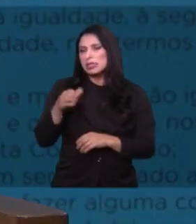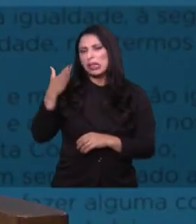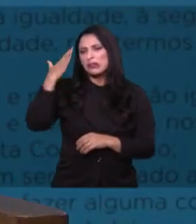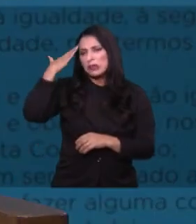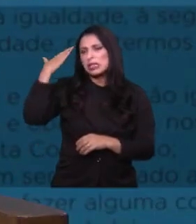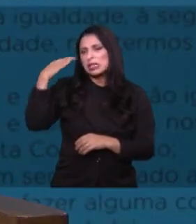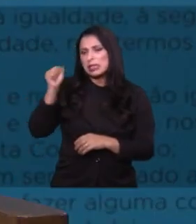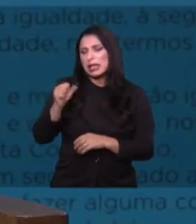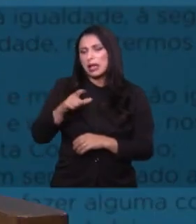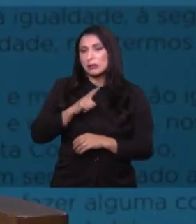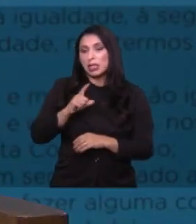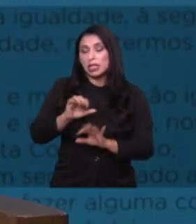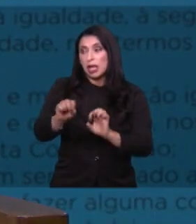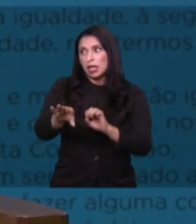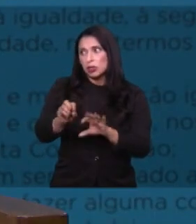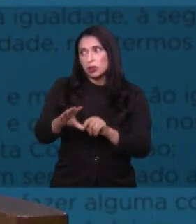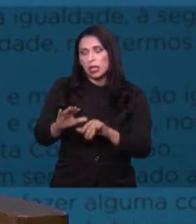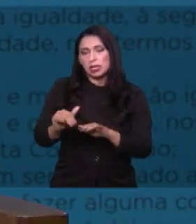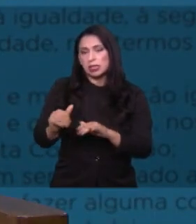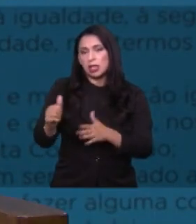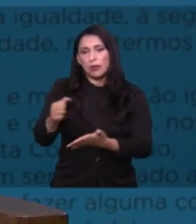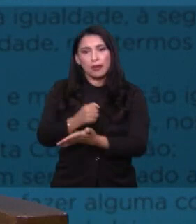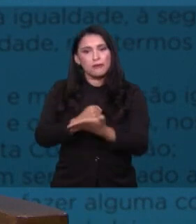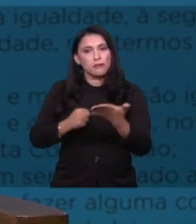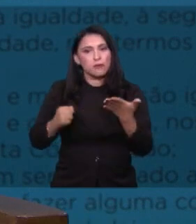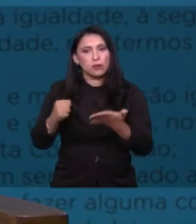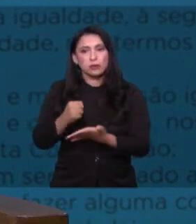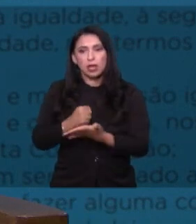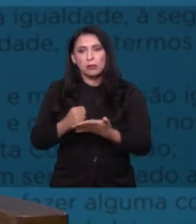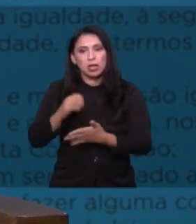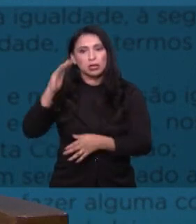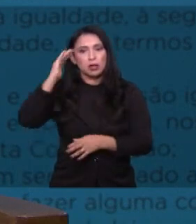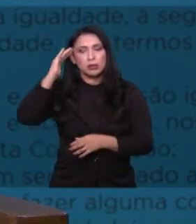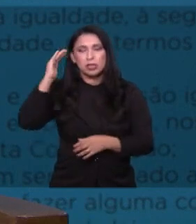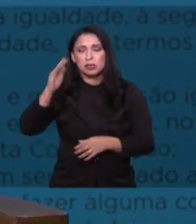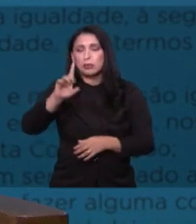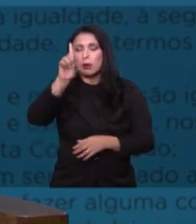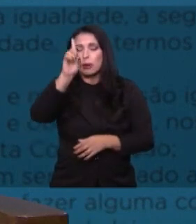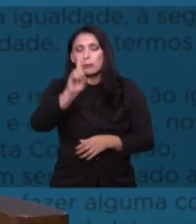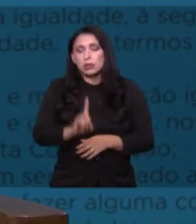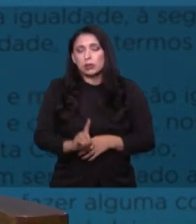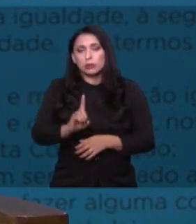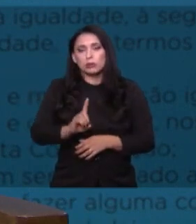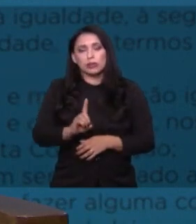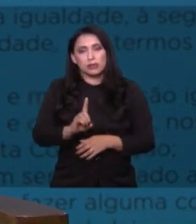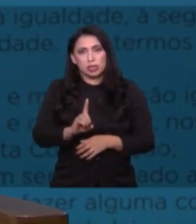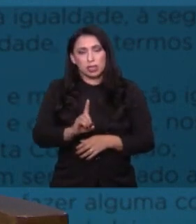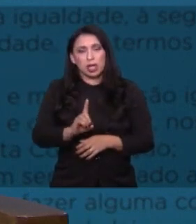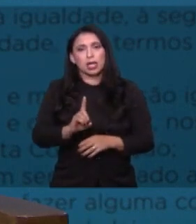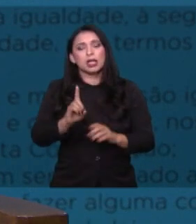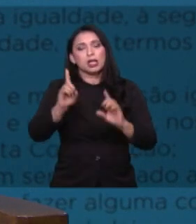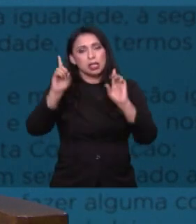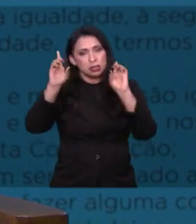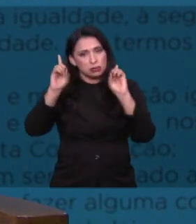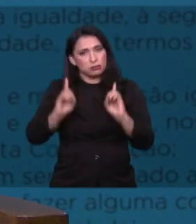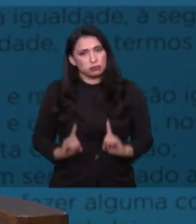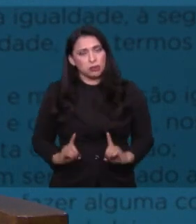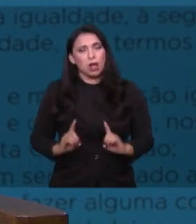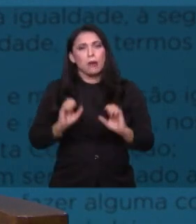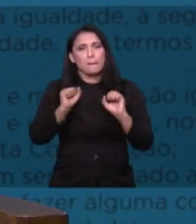educação é fundamental para que a pessoa com deficiência se desenvolva e chegue lá ao mercado de